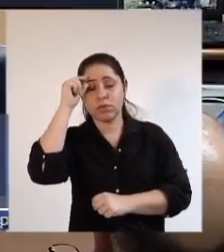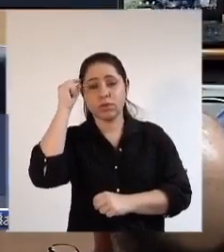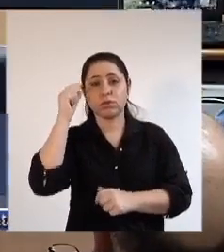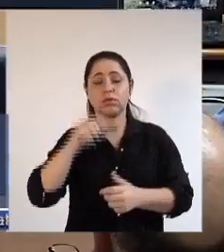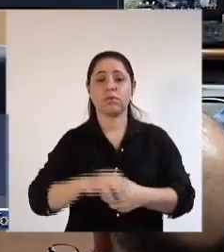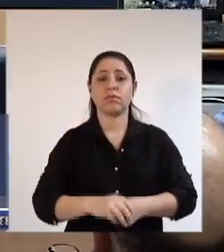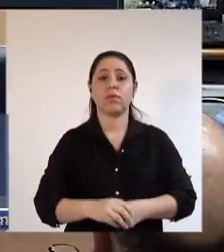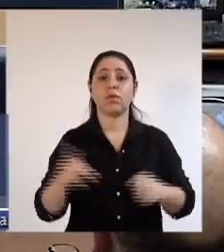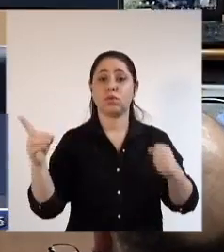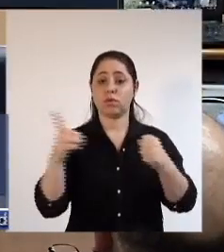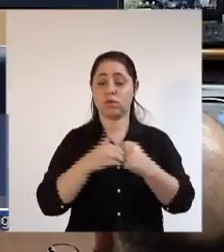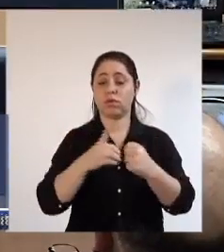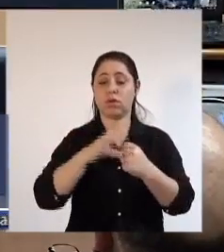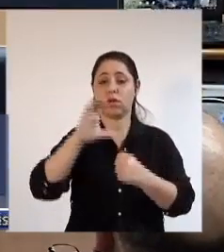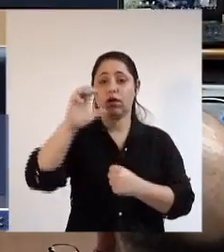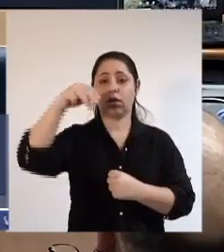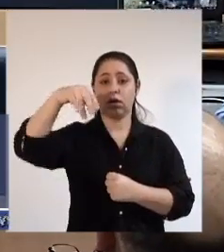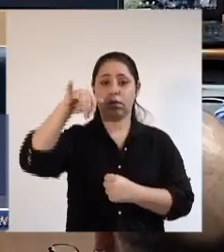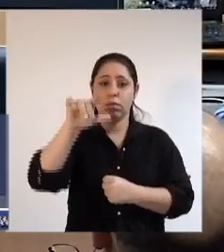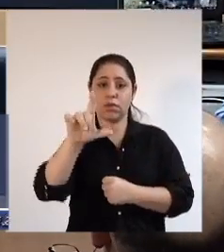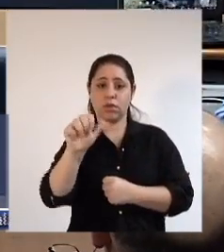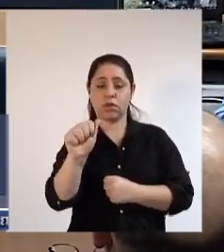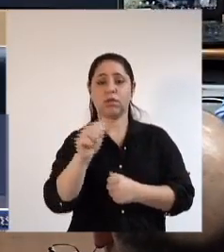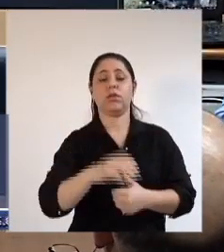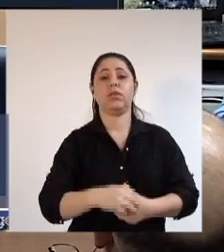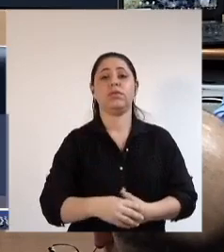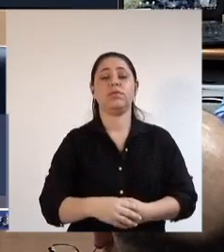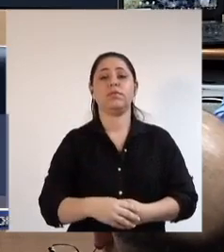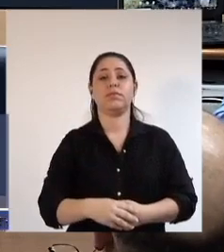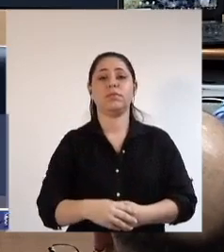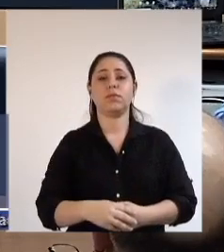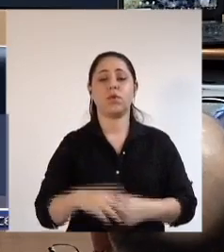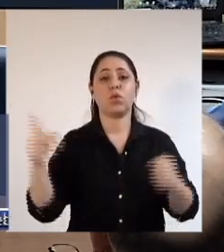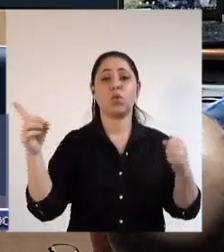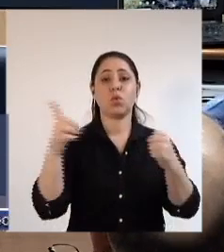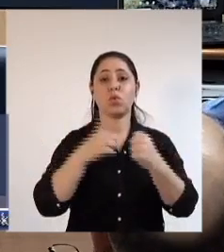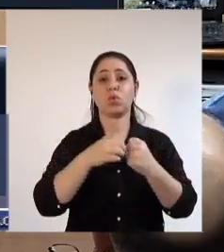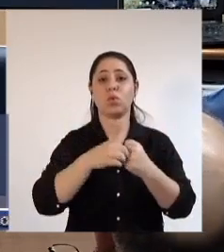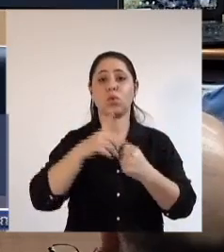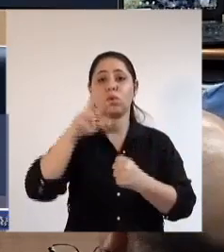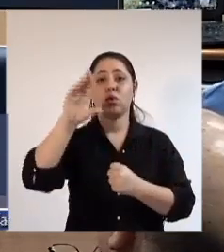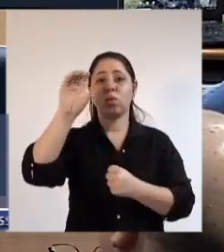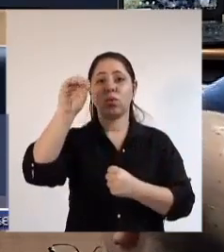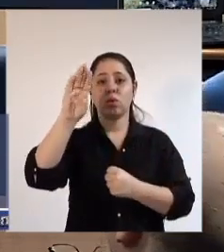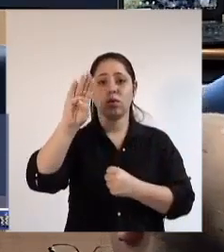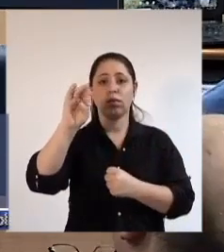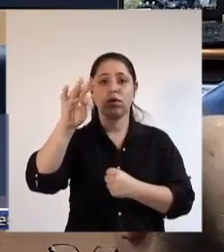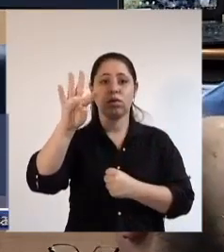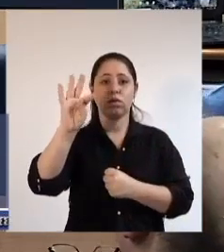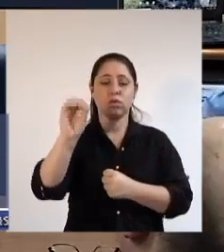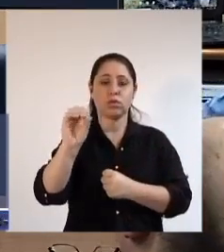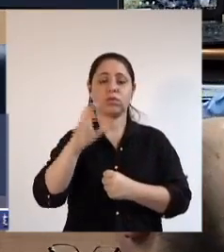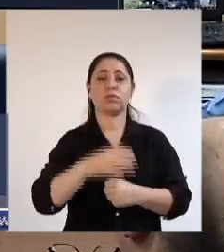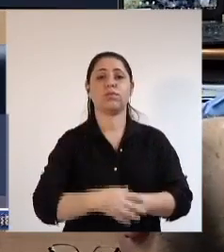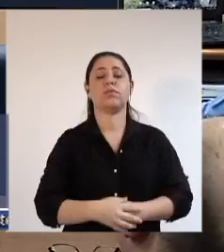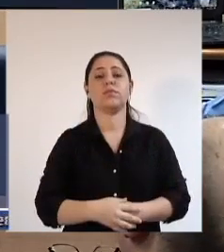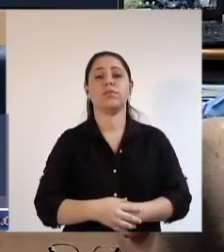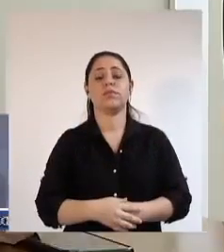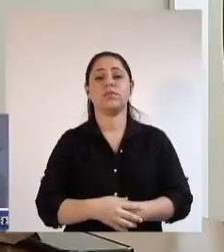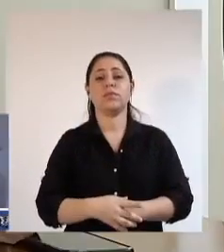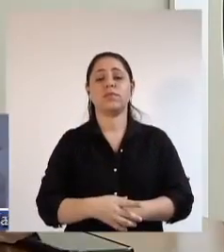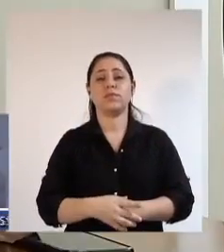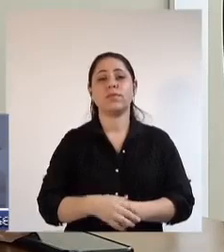camila sar se excelentíssimo doutor roberto guimarães senhora